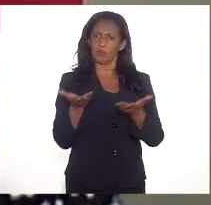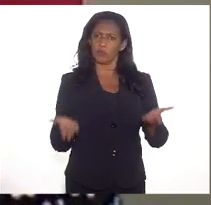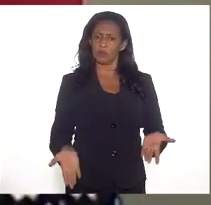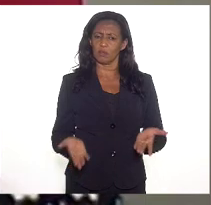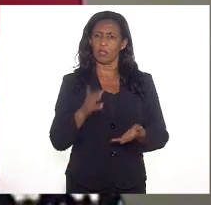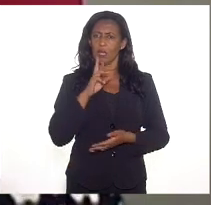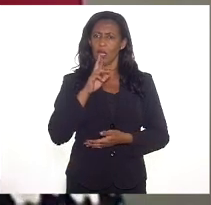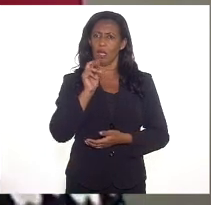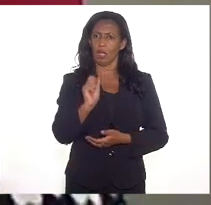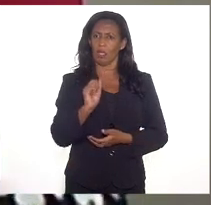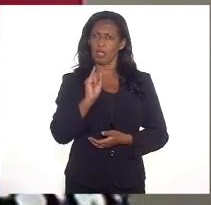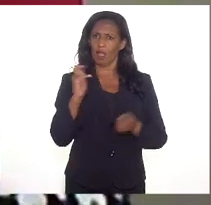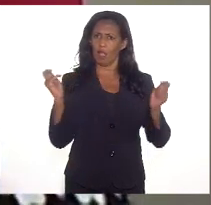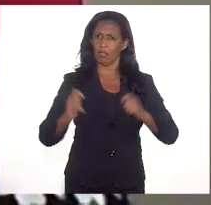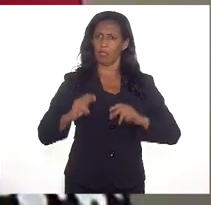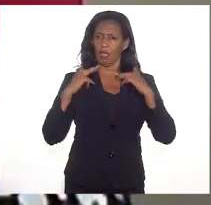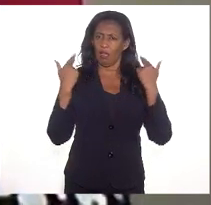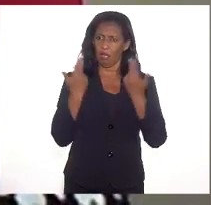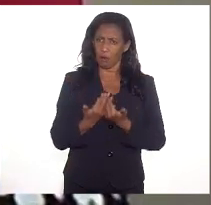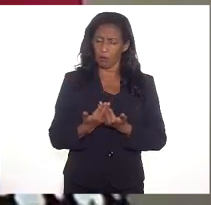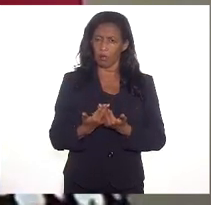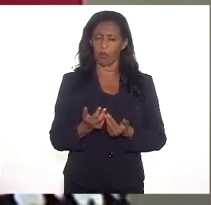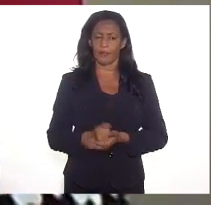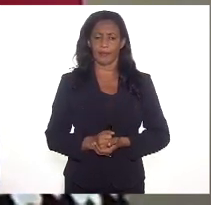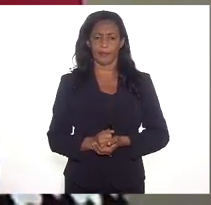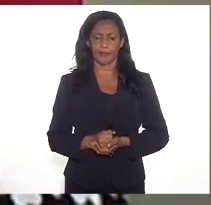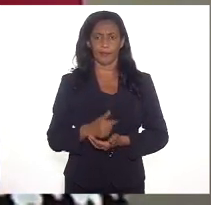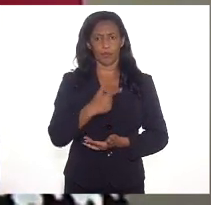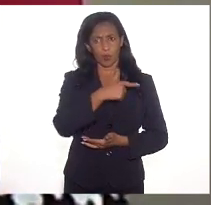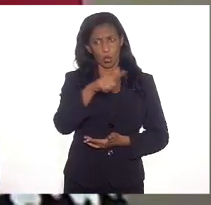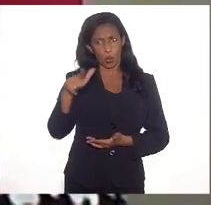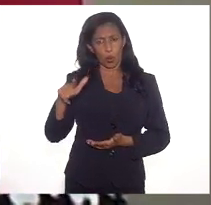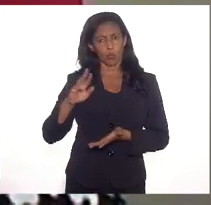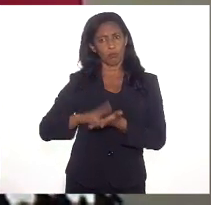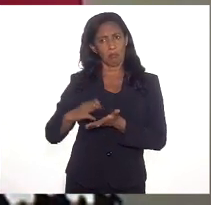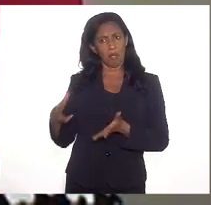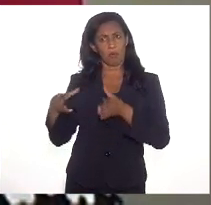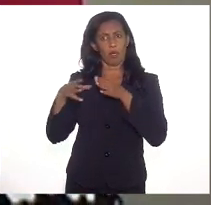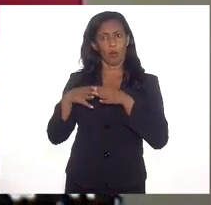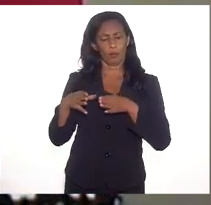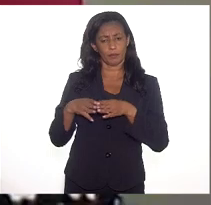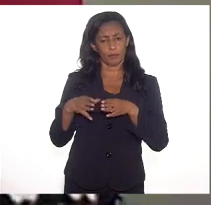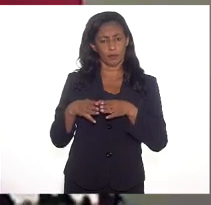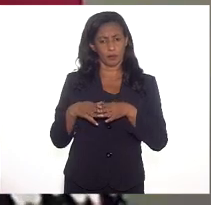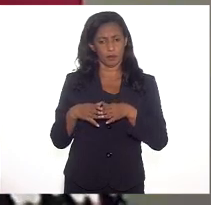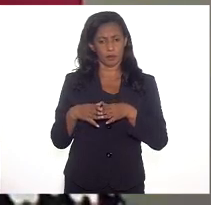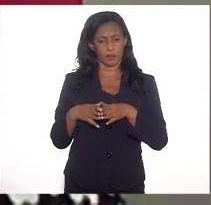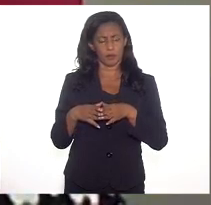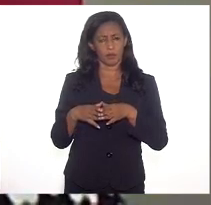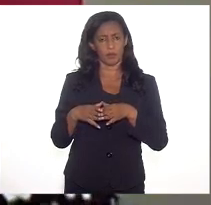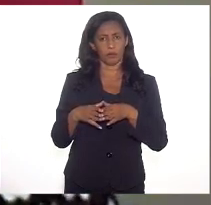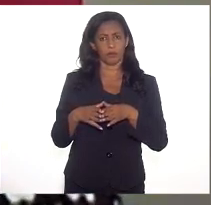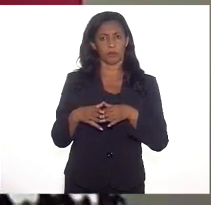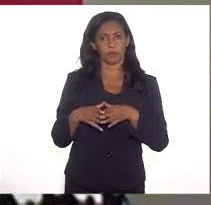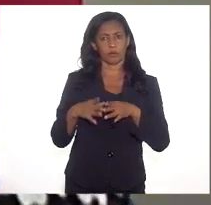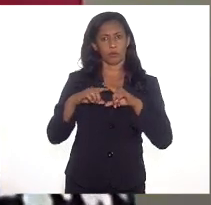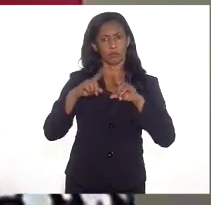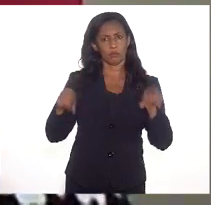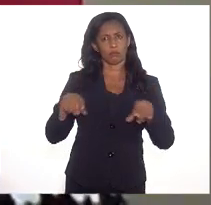poderíamos fazer uma reunião, né, a Vossa Excelência e os demais membros da Comissão de Servidores Públicos,